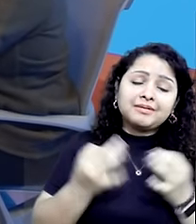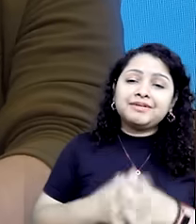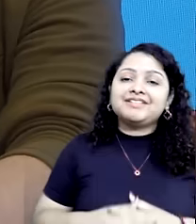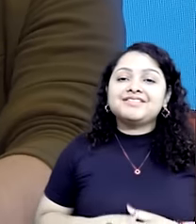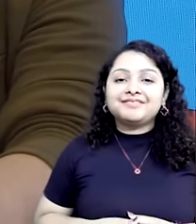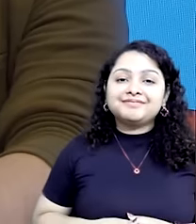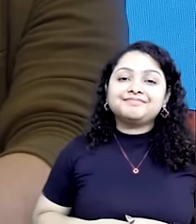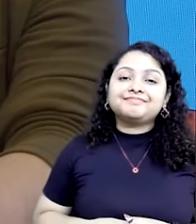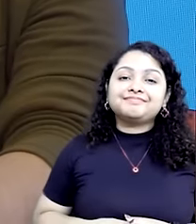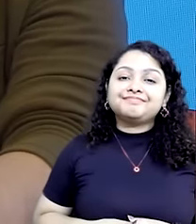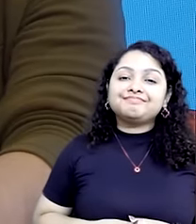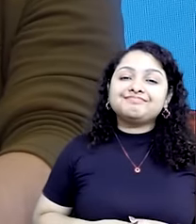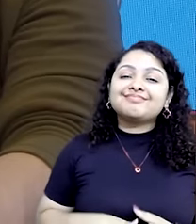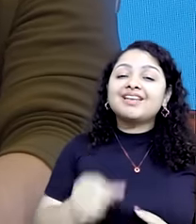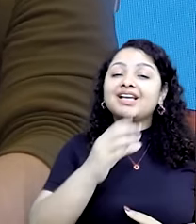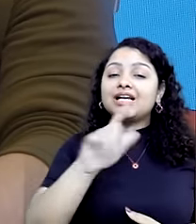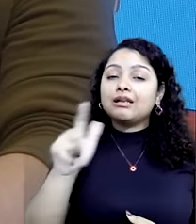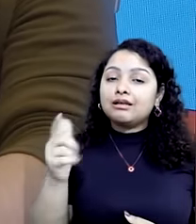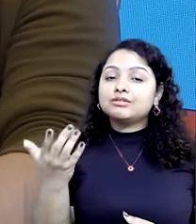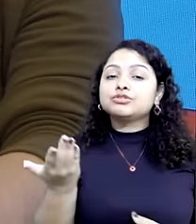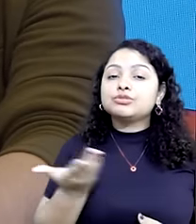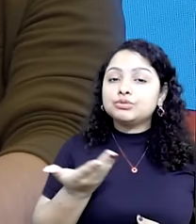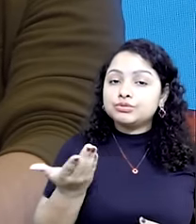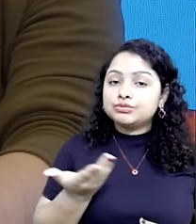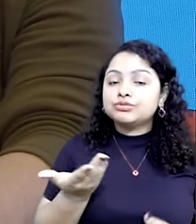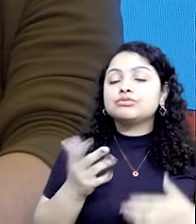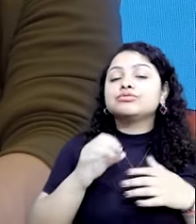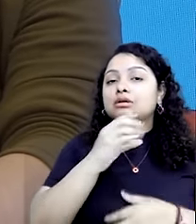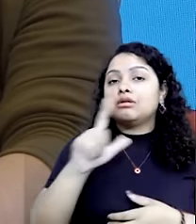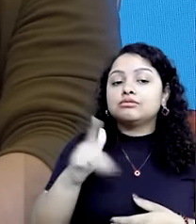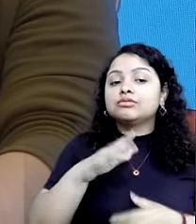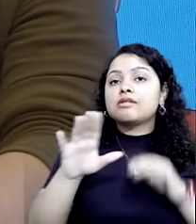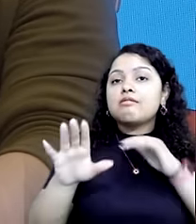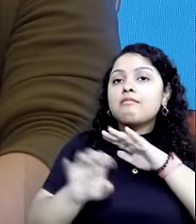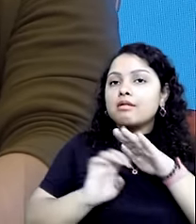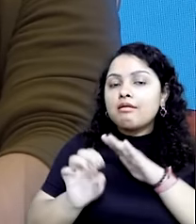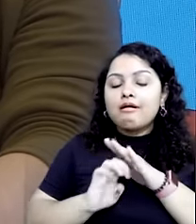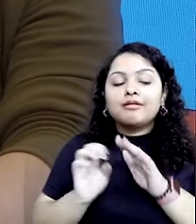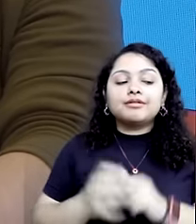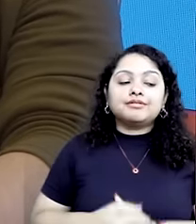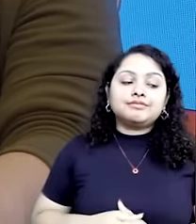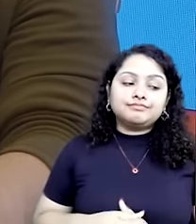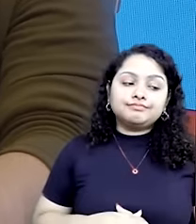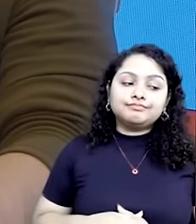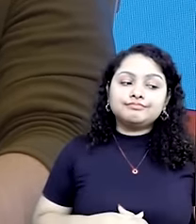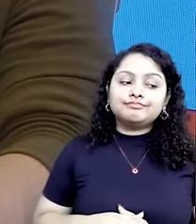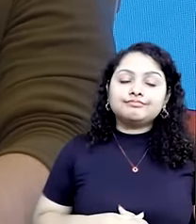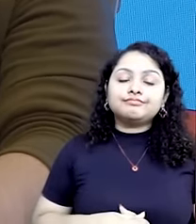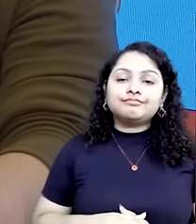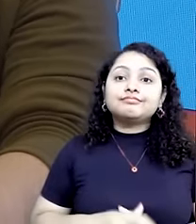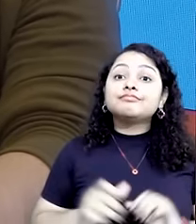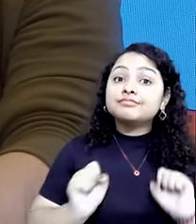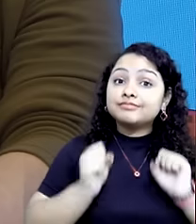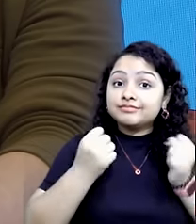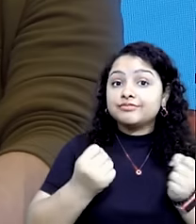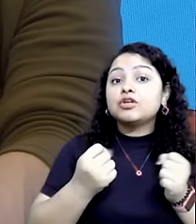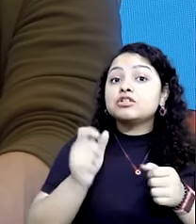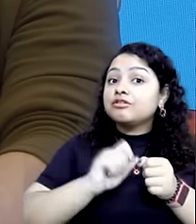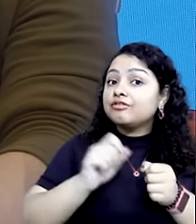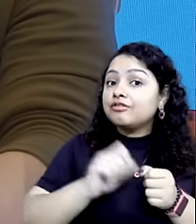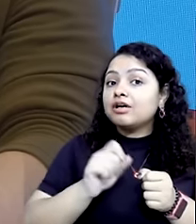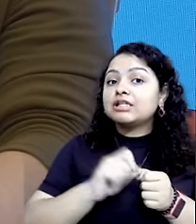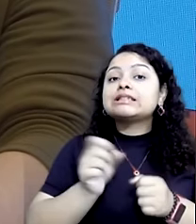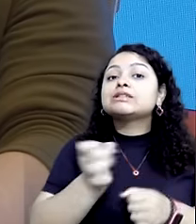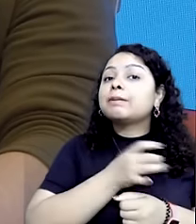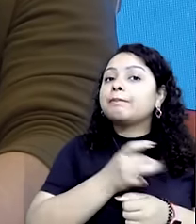empresários e empresárias coloque a mão na massa faça Não tenha medo de errar pergunte PR as pessoas se você tem alguém que você acredita que